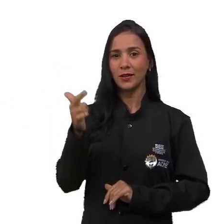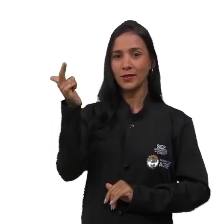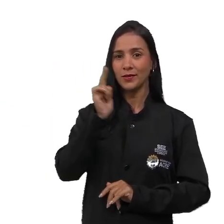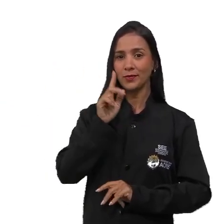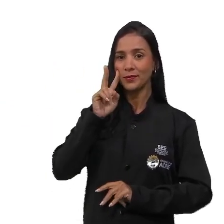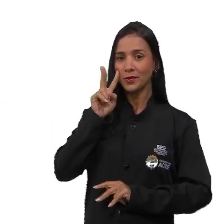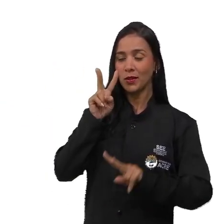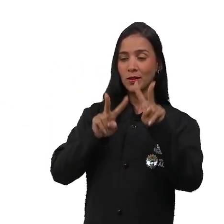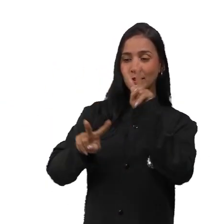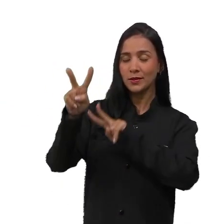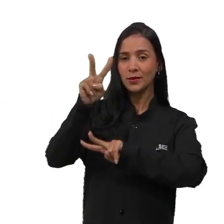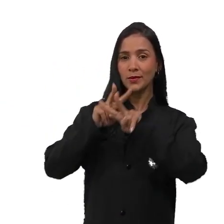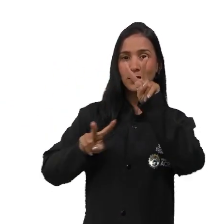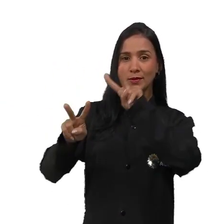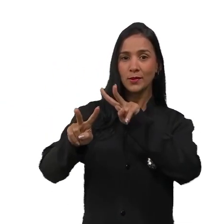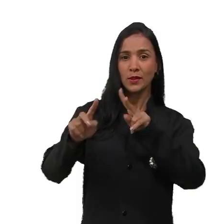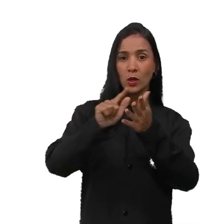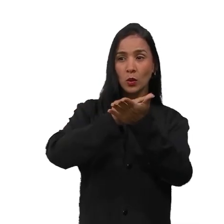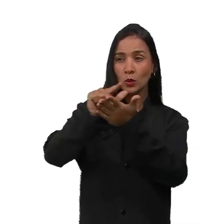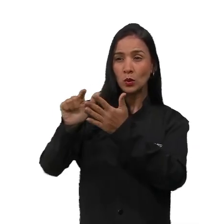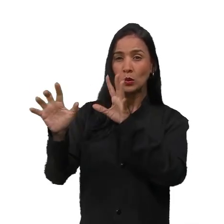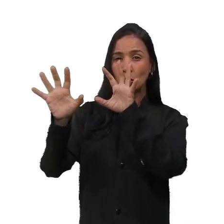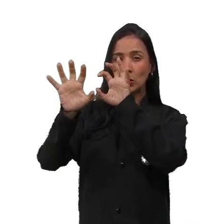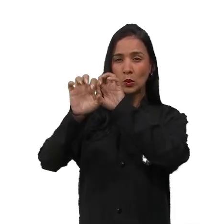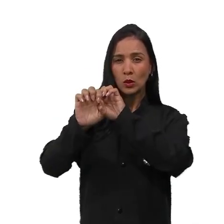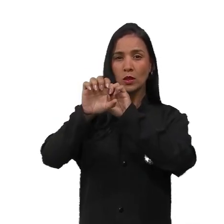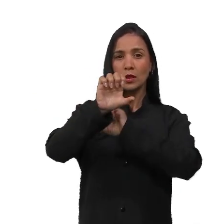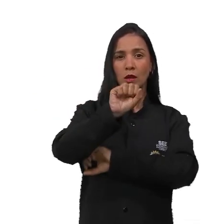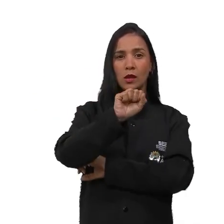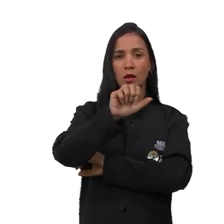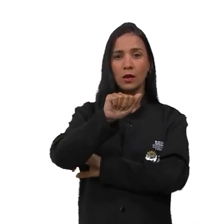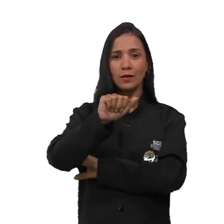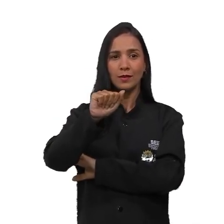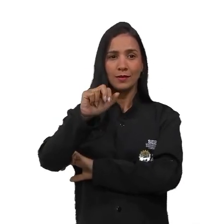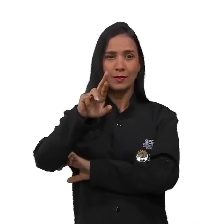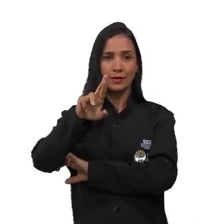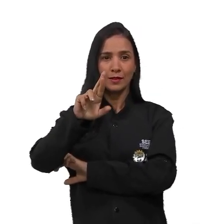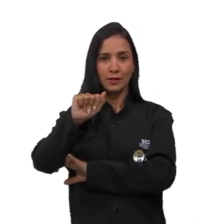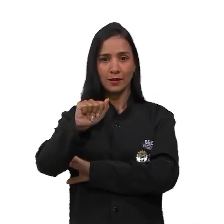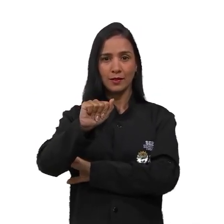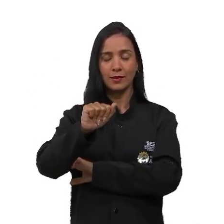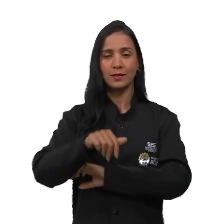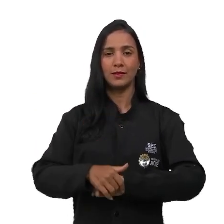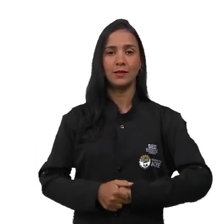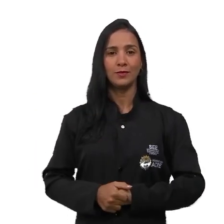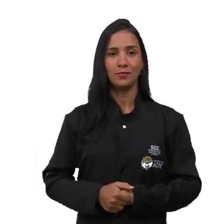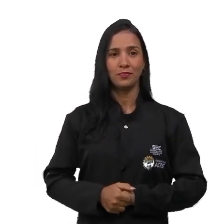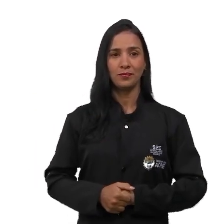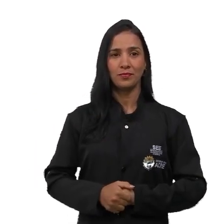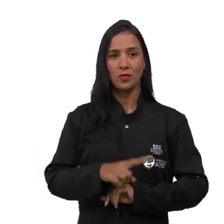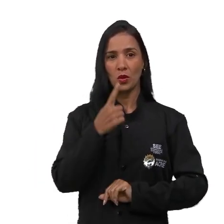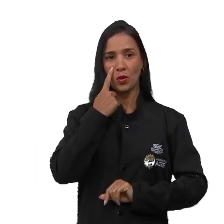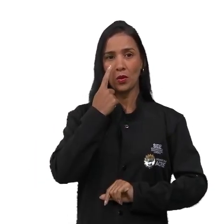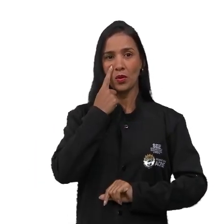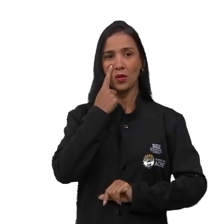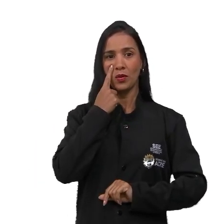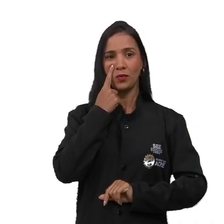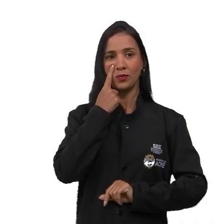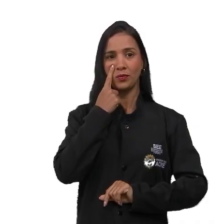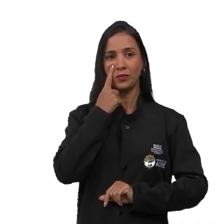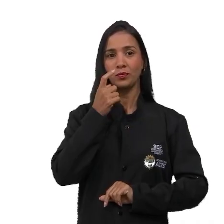Essa parte mais clara aqui no mapa, que eu vou até identificar para vocês com a caneta, ó, corresponde ao